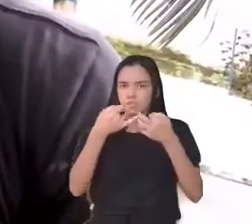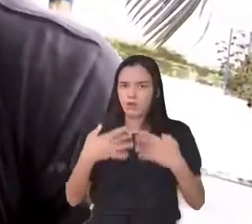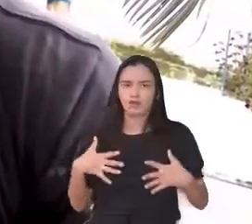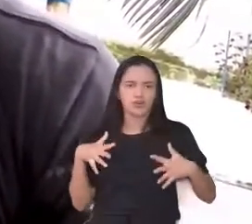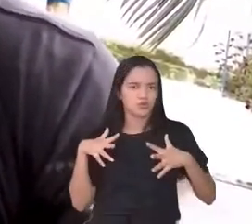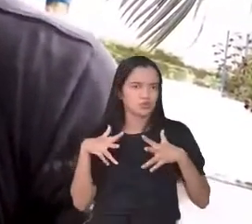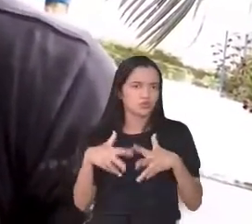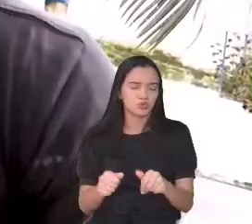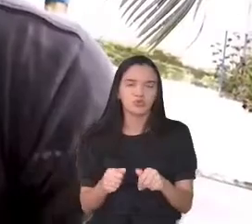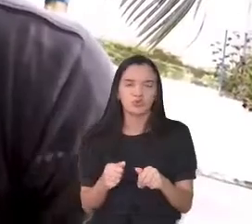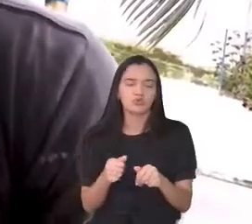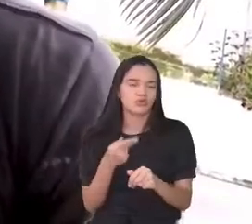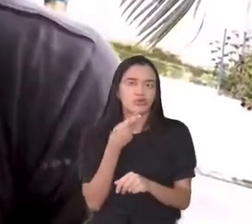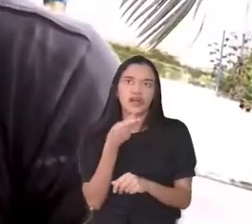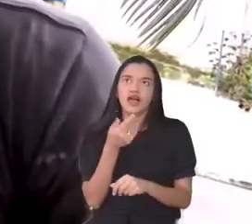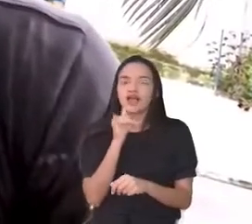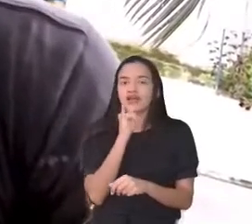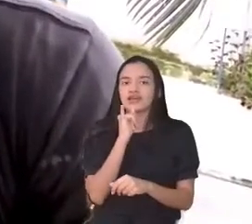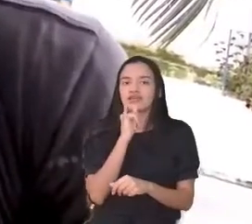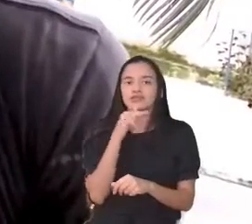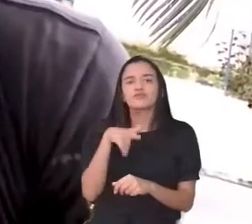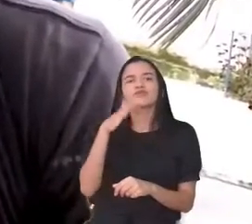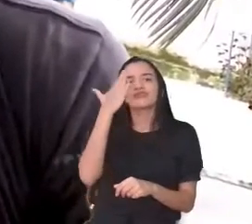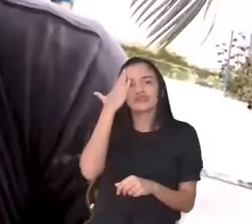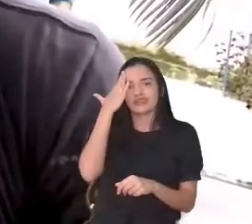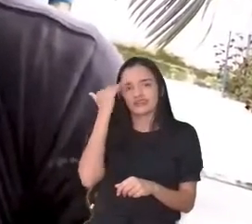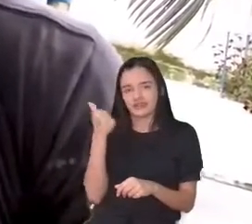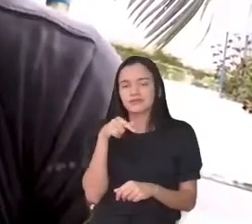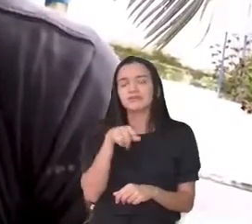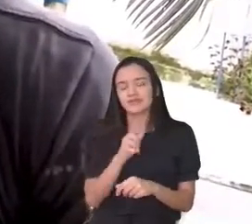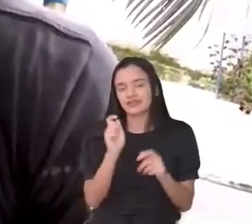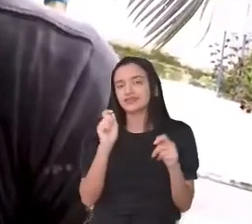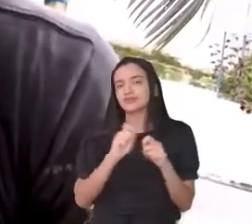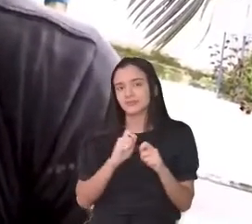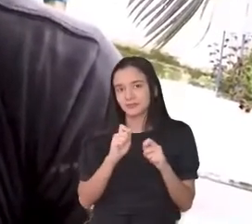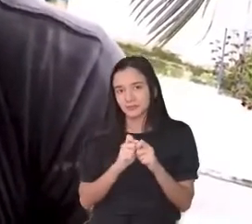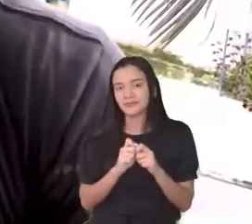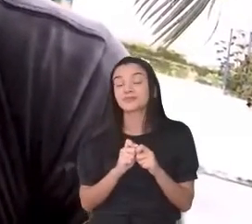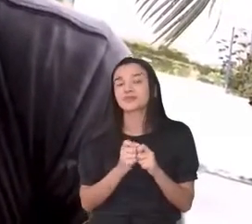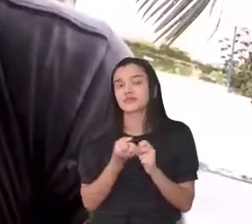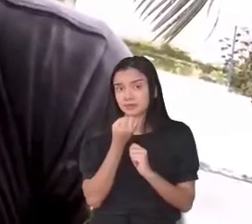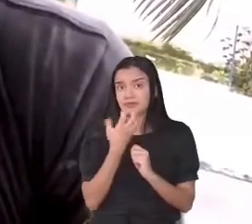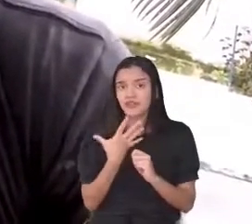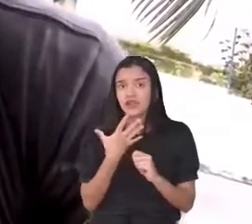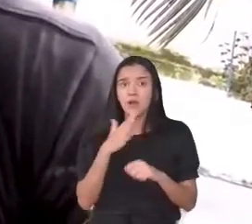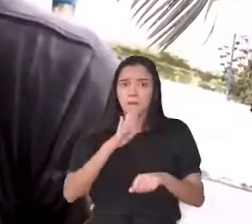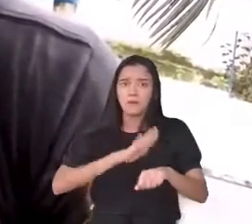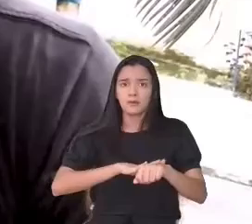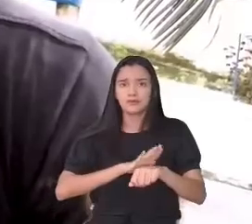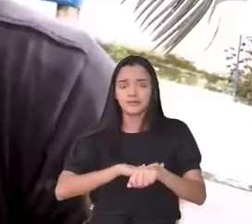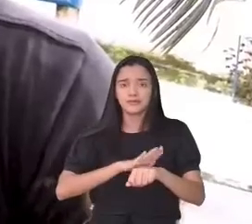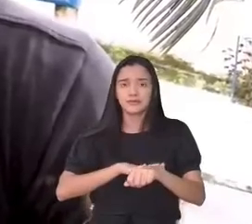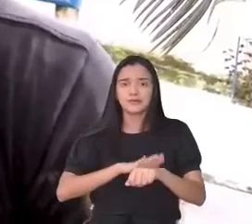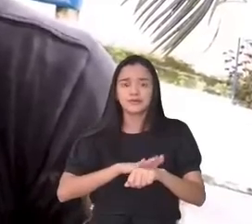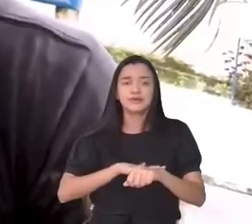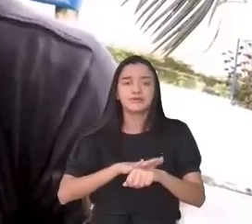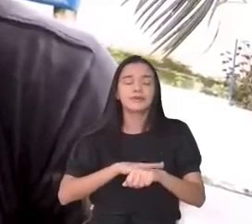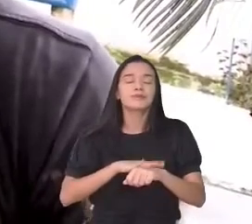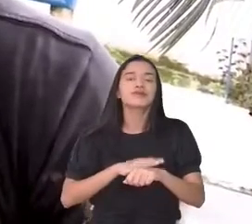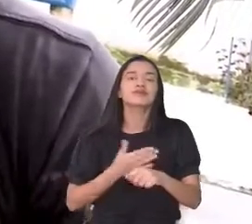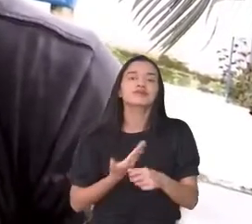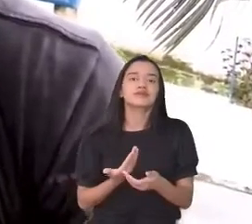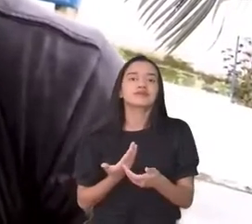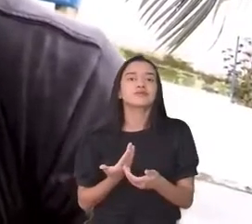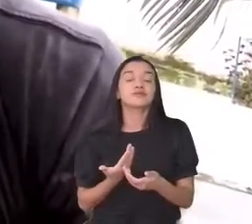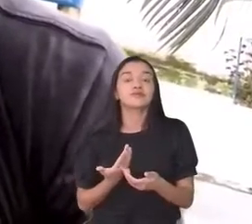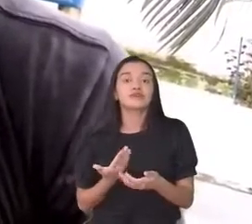me botam ali e falam assim, você sabe o que você tá fazendo, sabe? Muito É bom, importante a né? gente saber Esse o que a gente momento. tá fazendo. esse retorno, né?